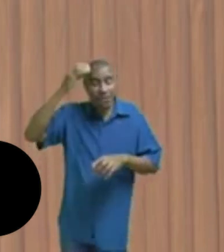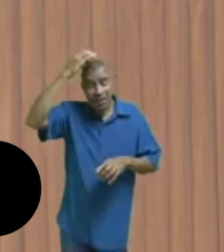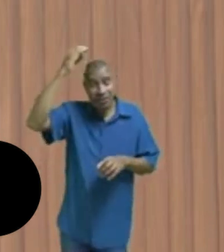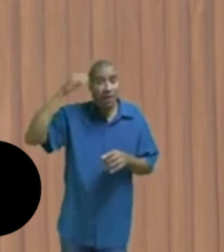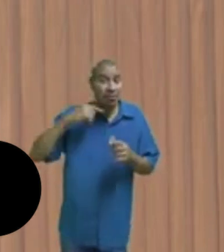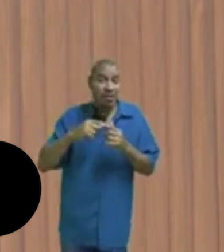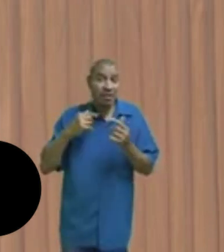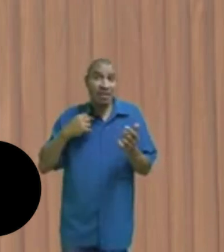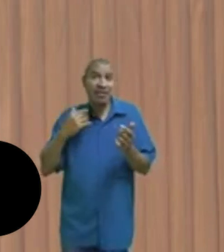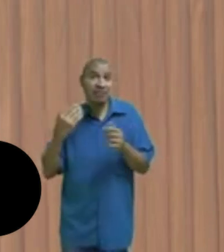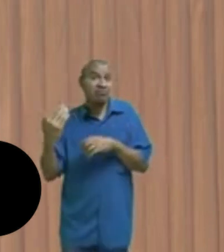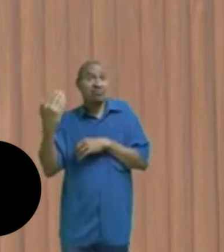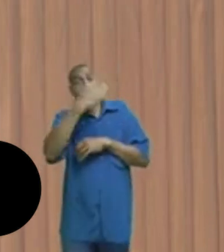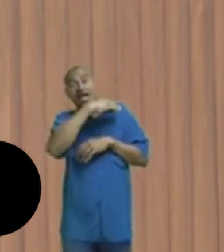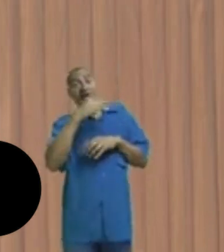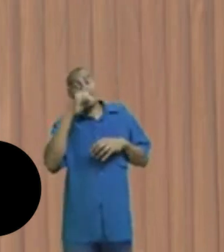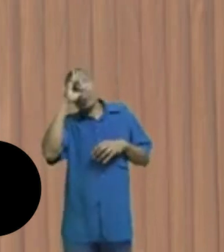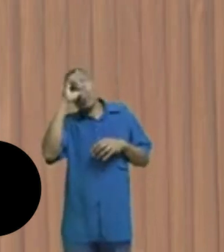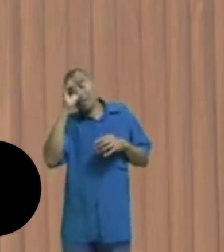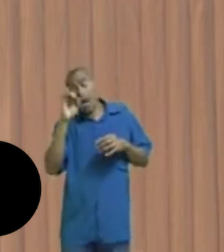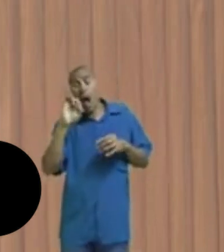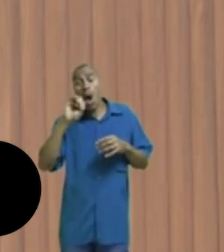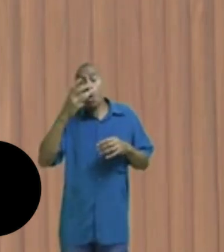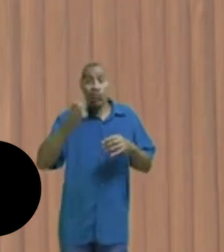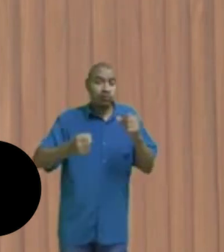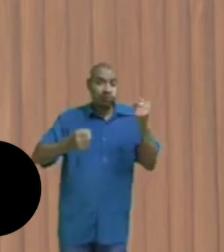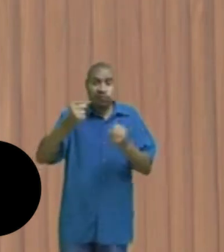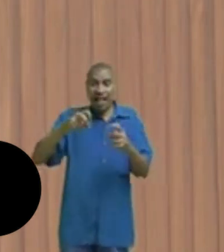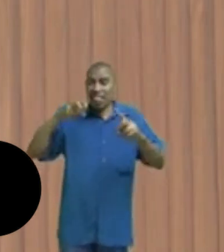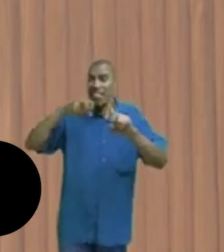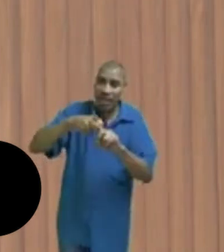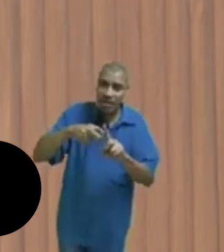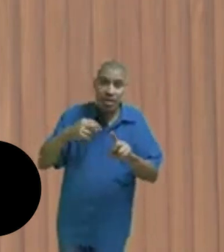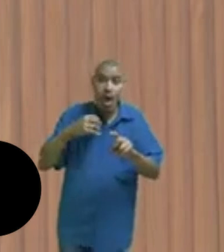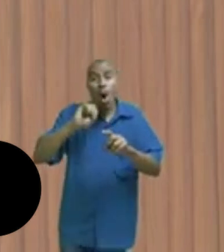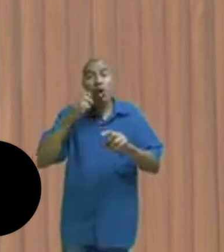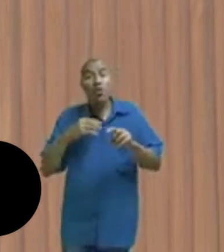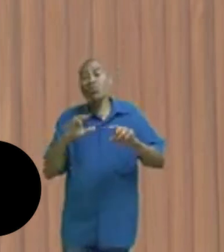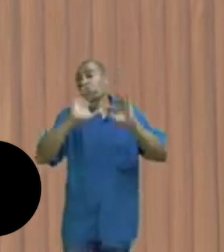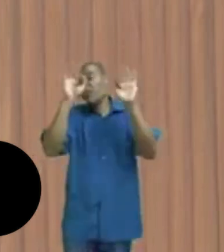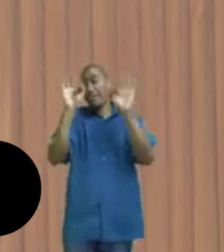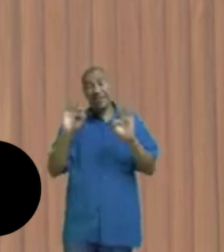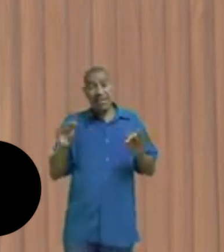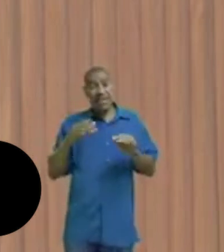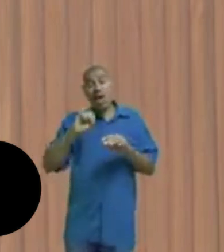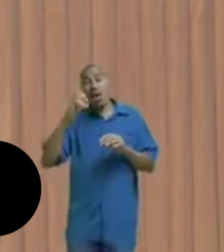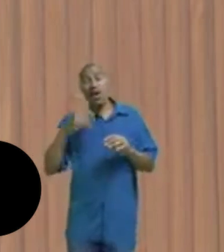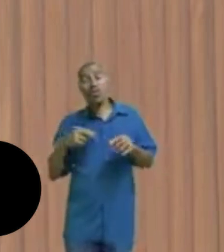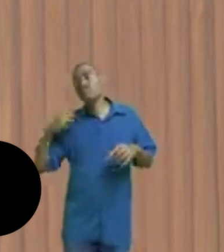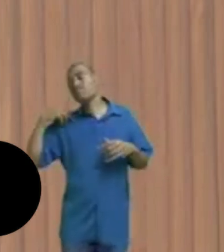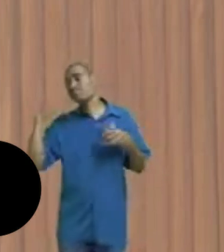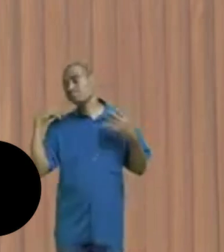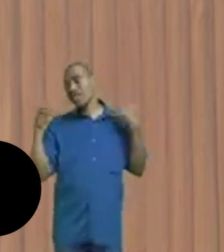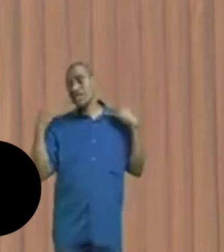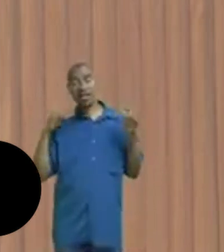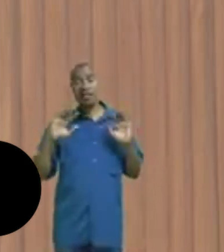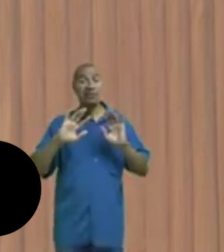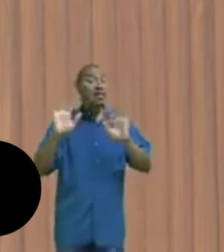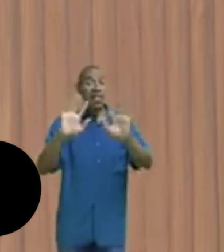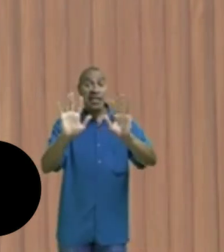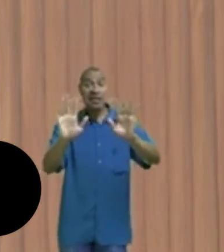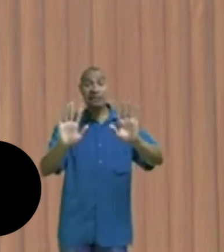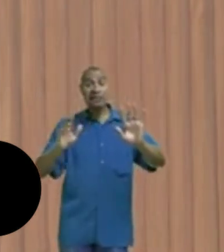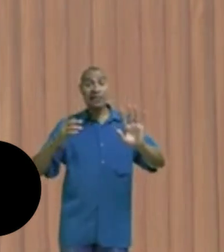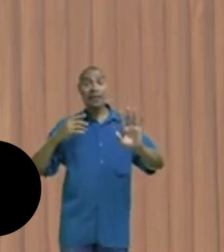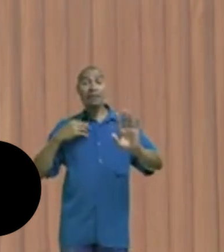não importa se foi num momento espetacular ou numa tarde tranquila, simples, não importa, nenhum de nós